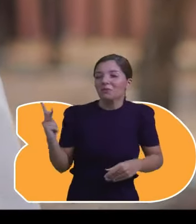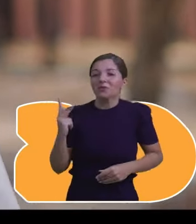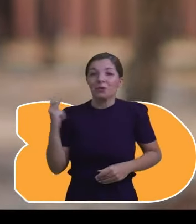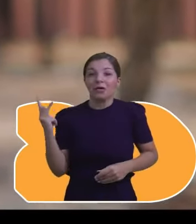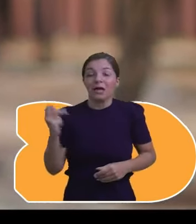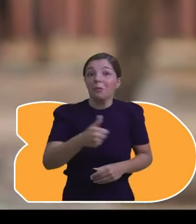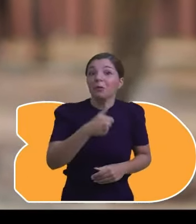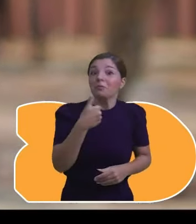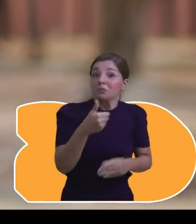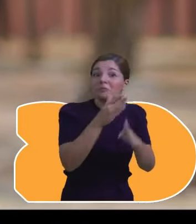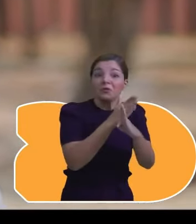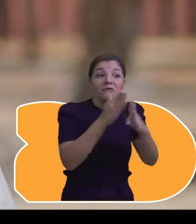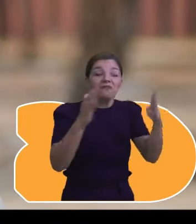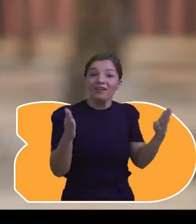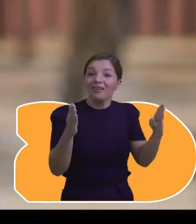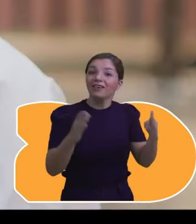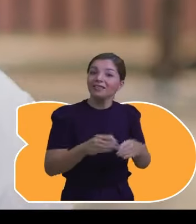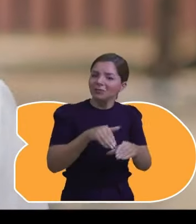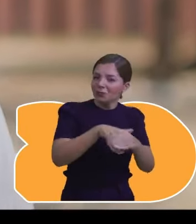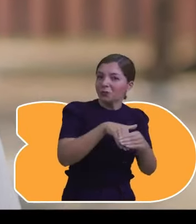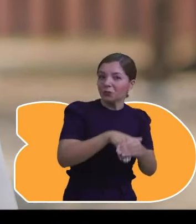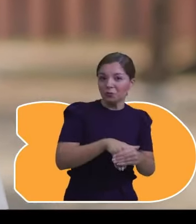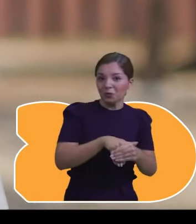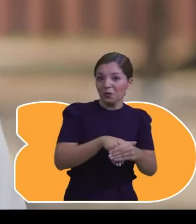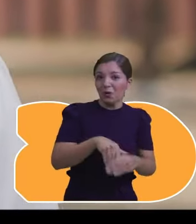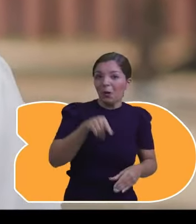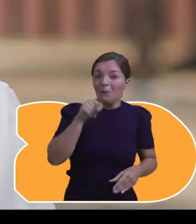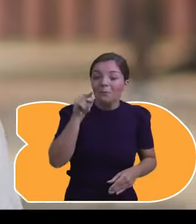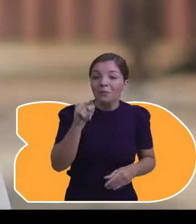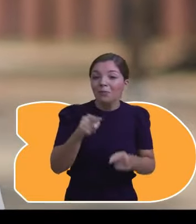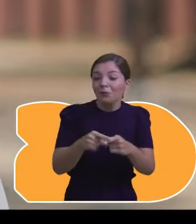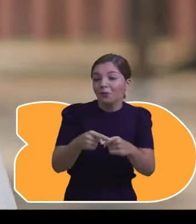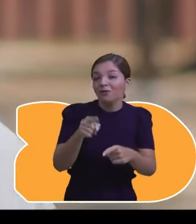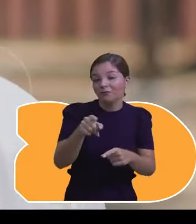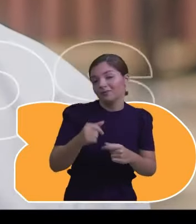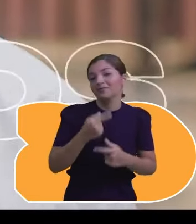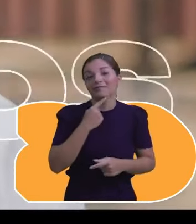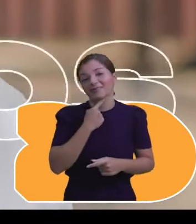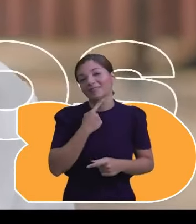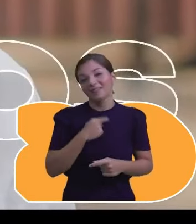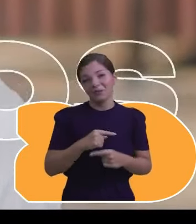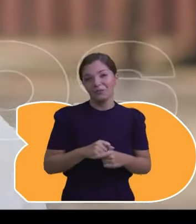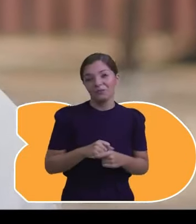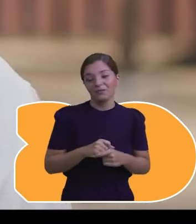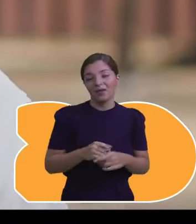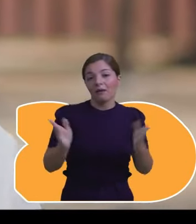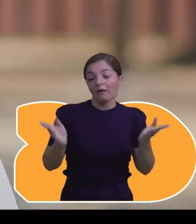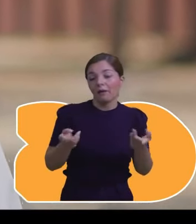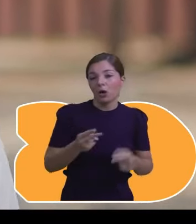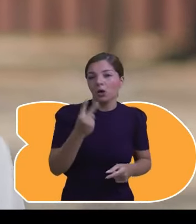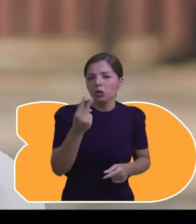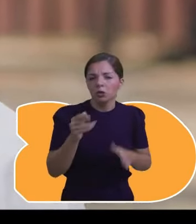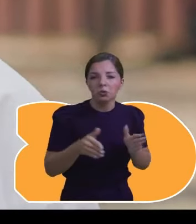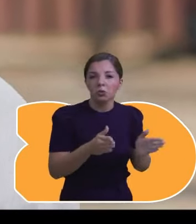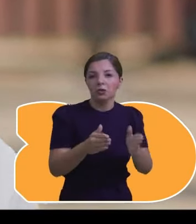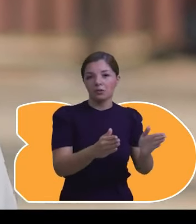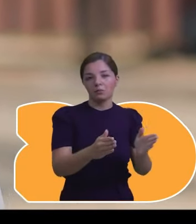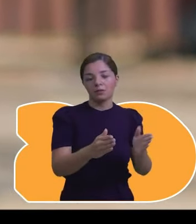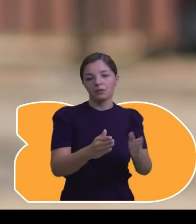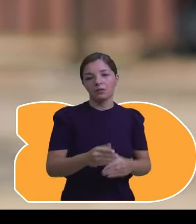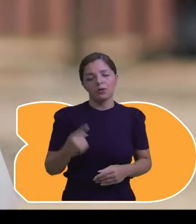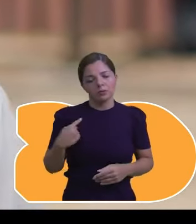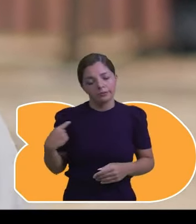segundo turno. Pela vontade de vocês. Agora, nós temos a oportunidade de escolher entre dois caminhos. O nosso, você já conhece. É